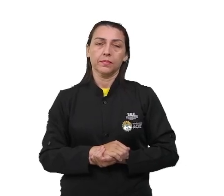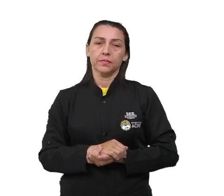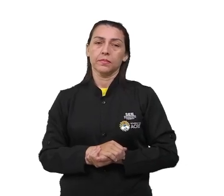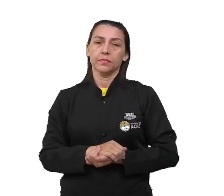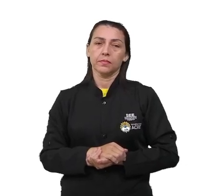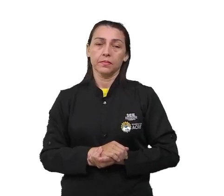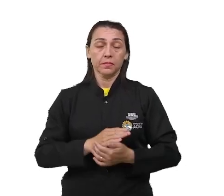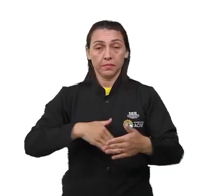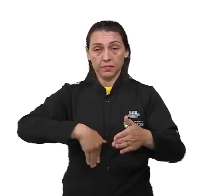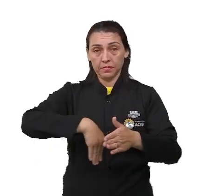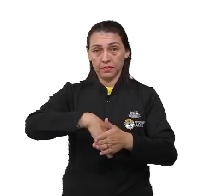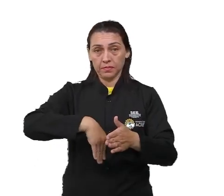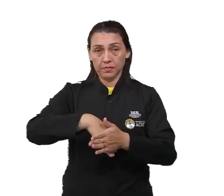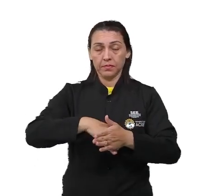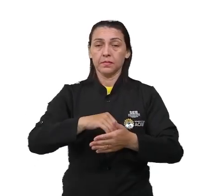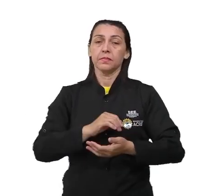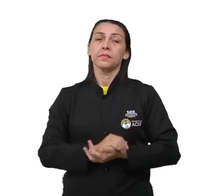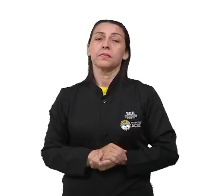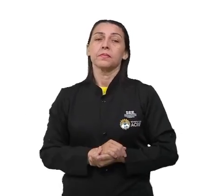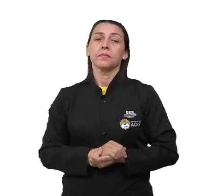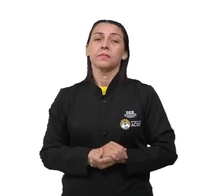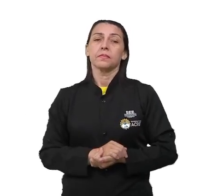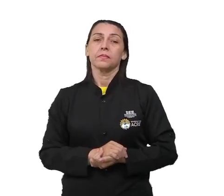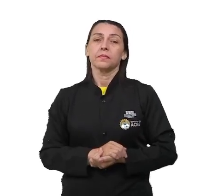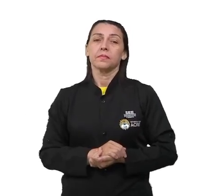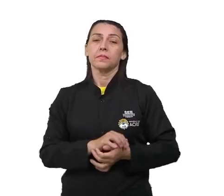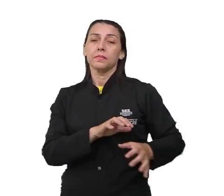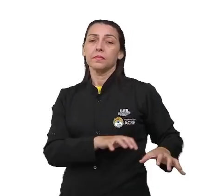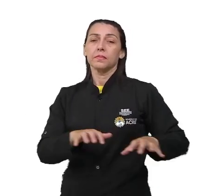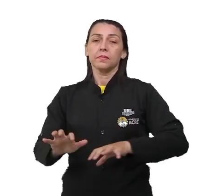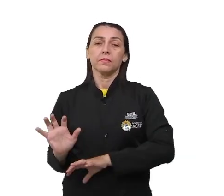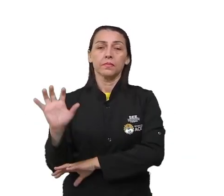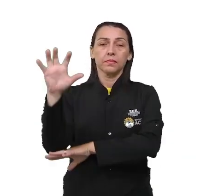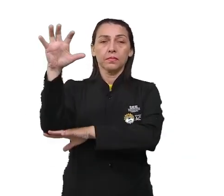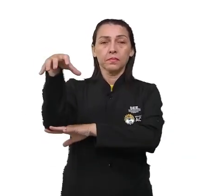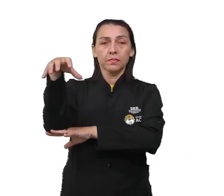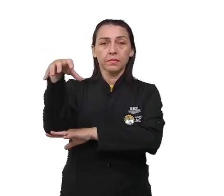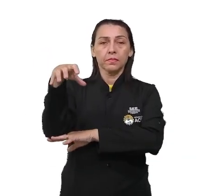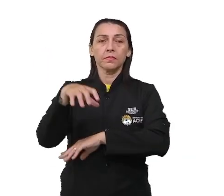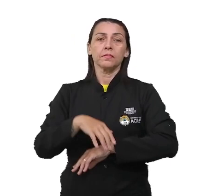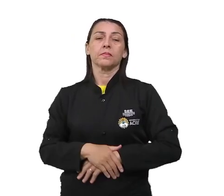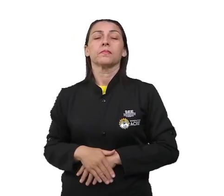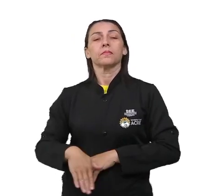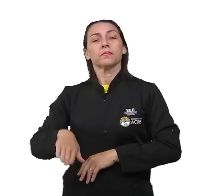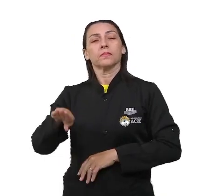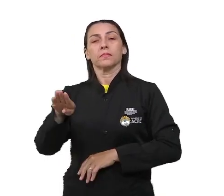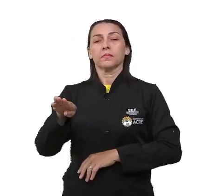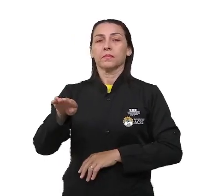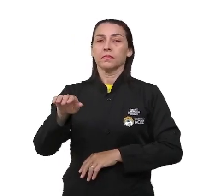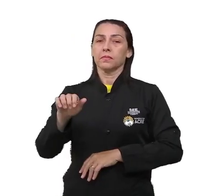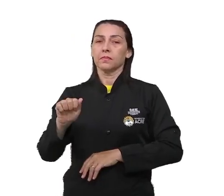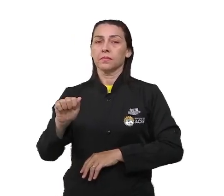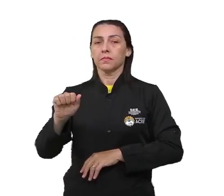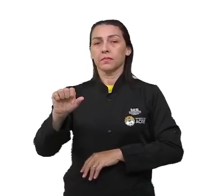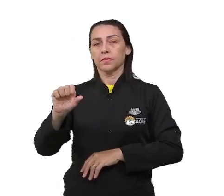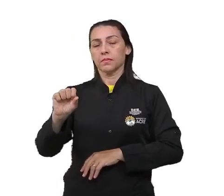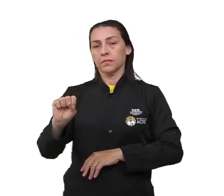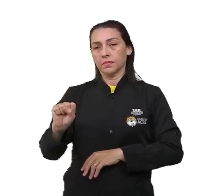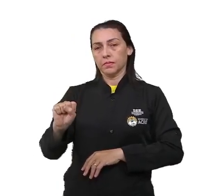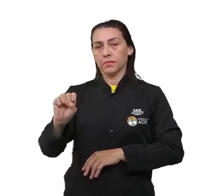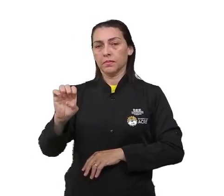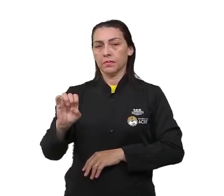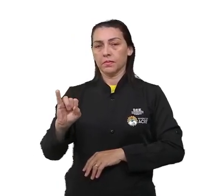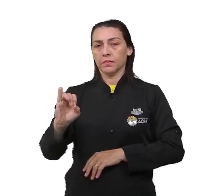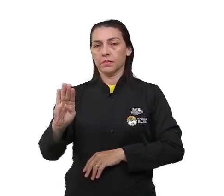que significa futebol. Nós temos basketball, basquete.